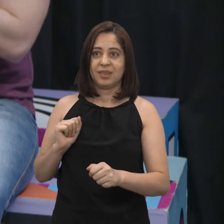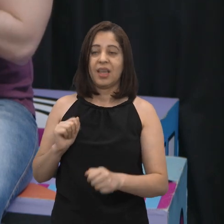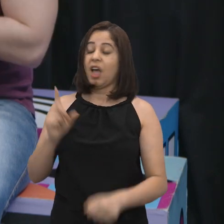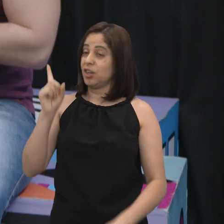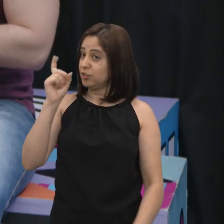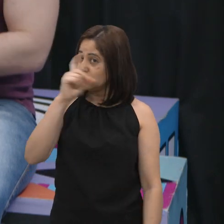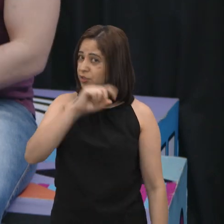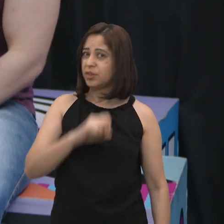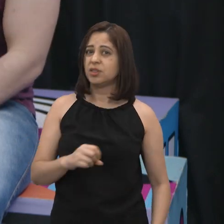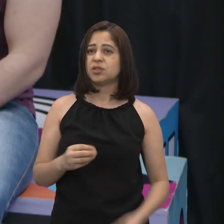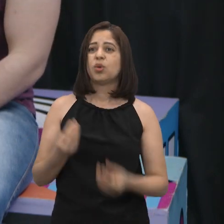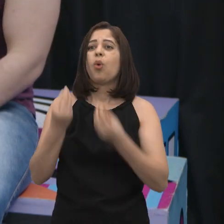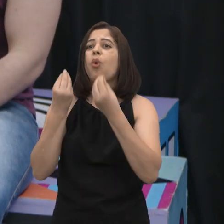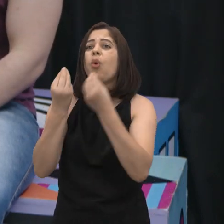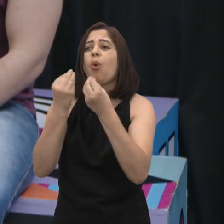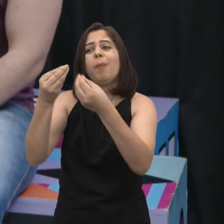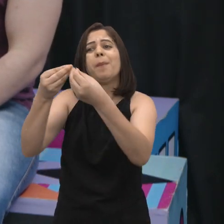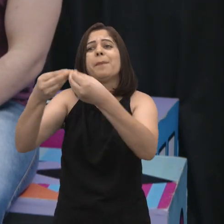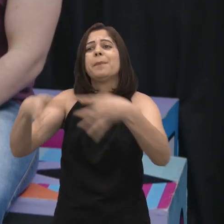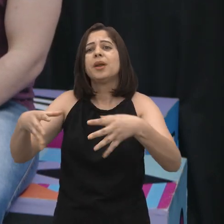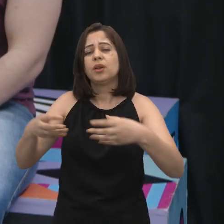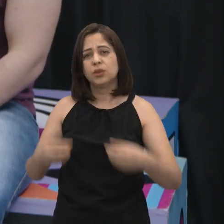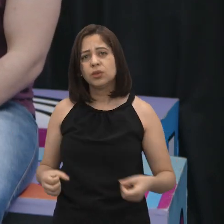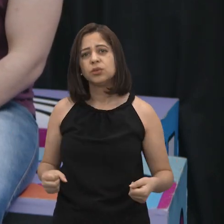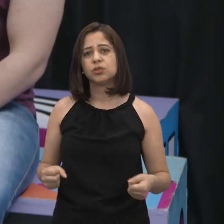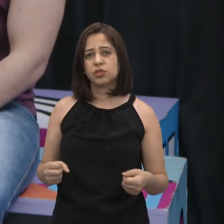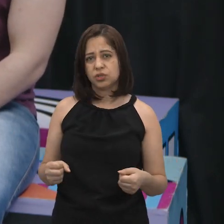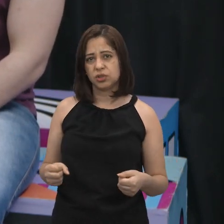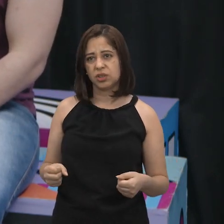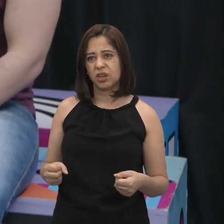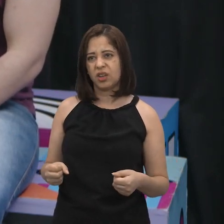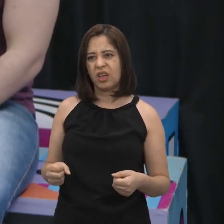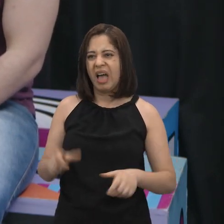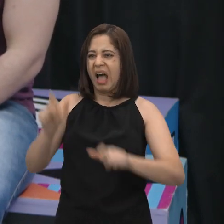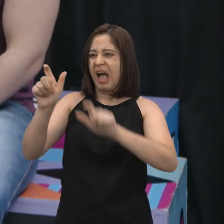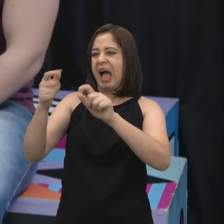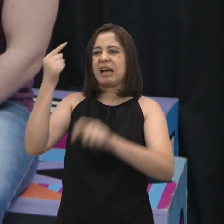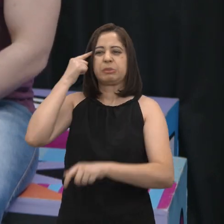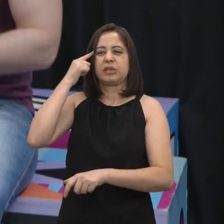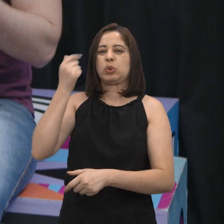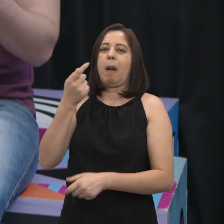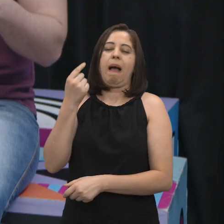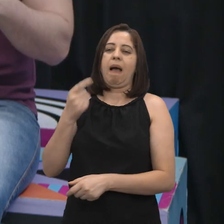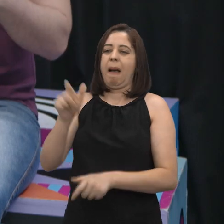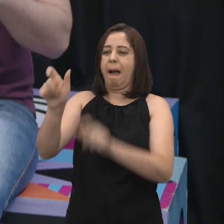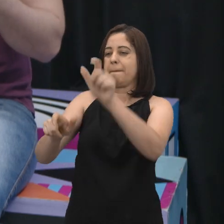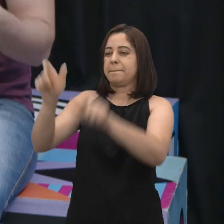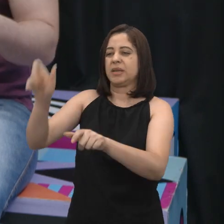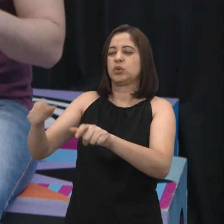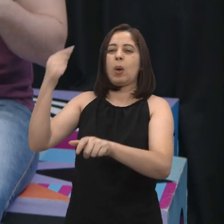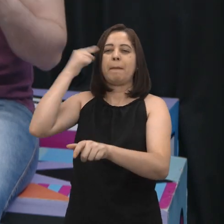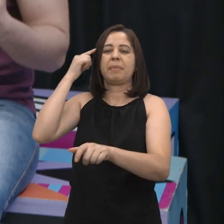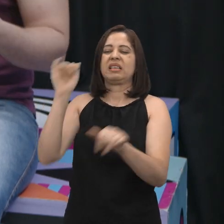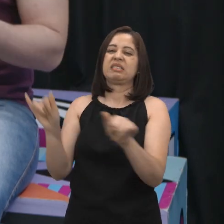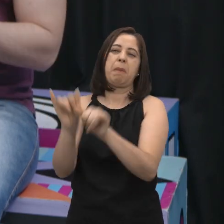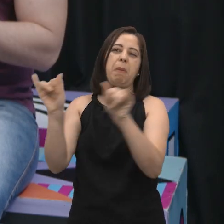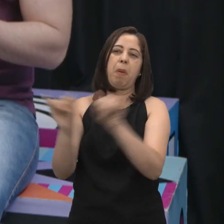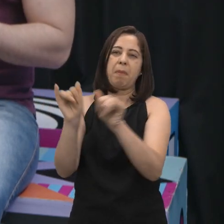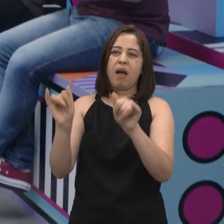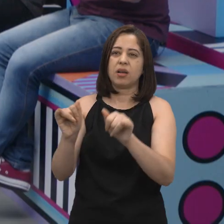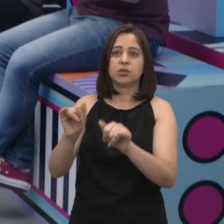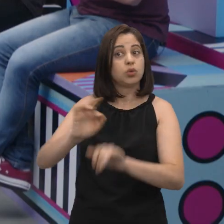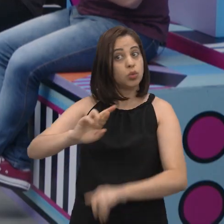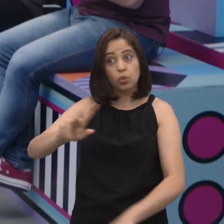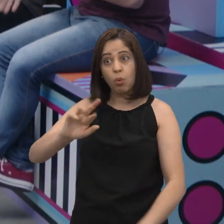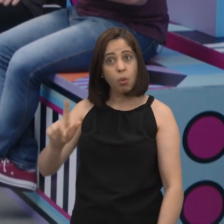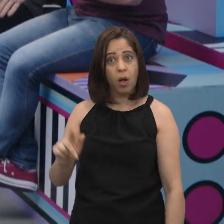colher informação. Como que isso acaba prejudicando, né? Assim, pode até parecer bobo, porque, é óbvio, não prestou informação, atrapalha. Mas acho